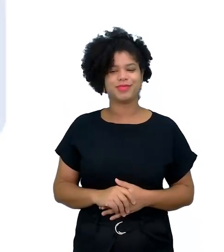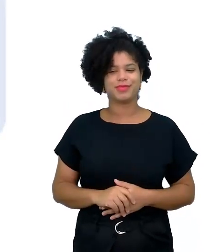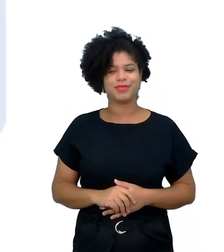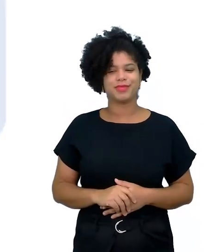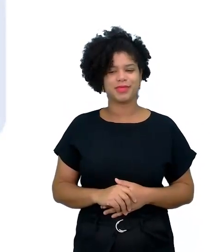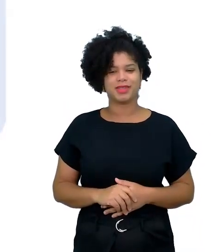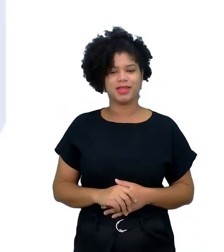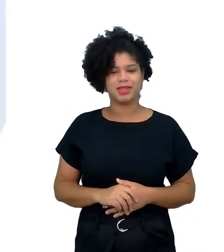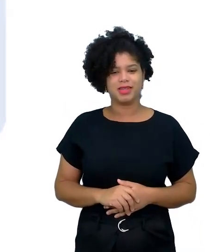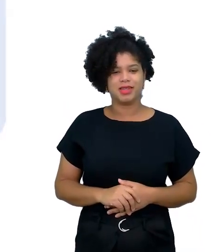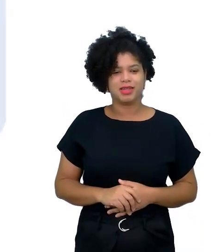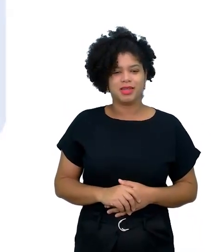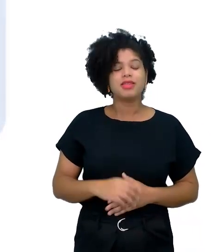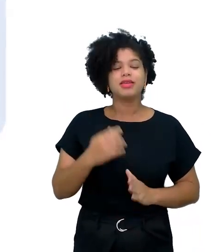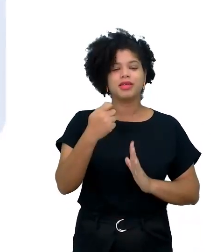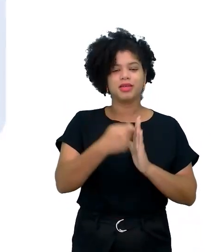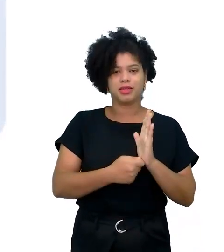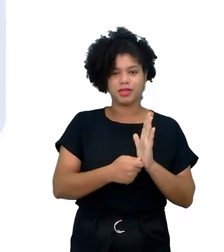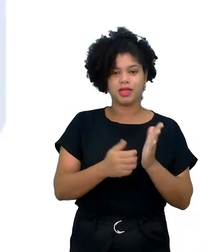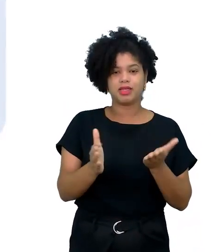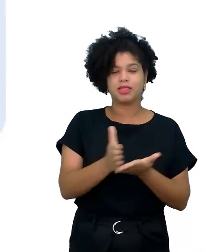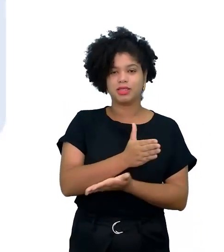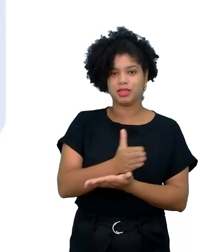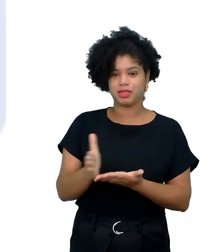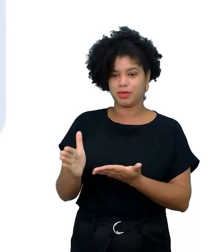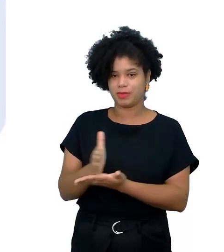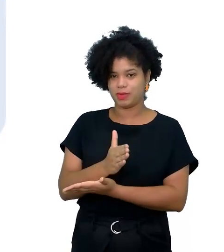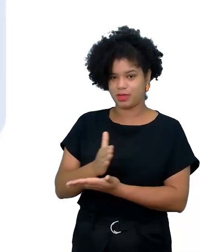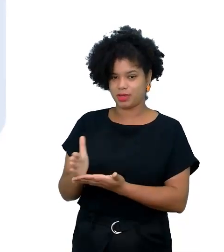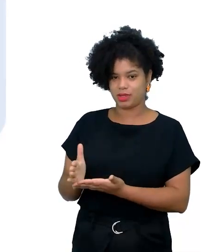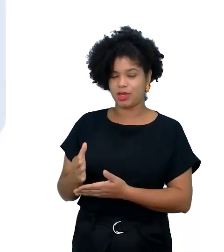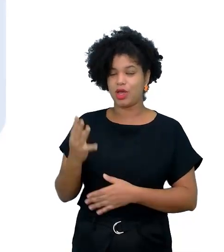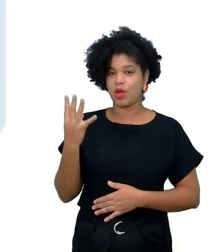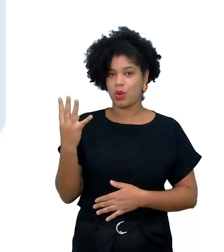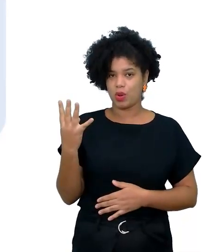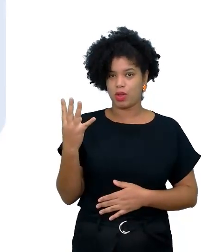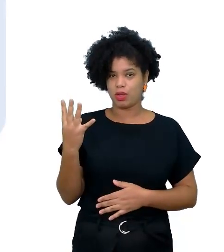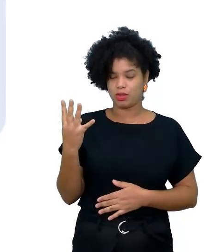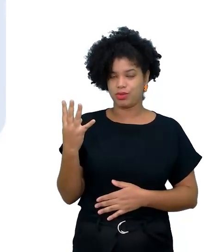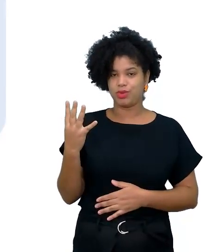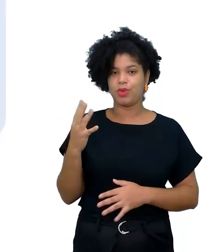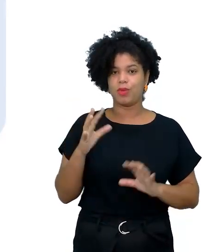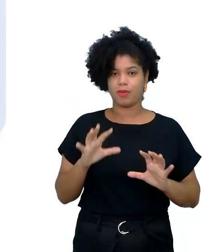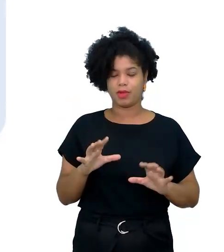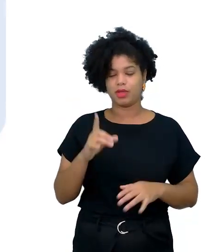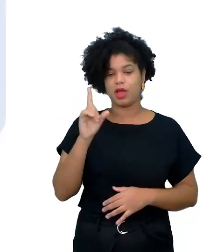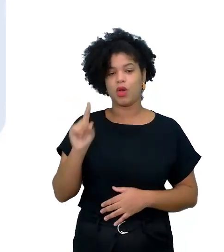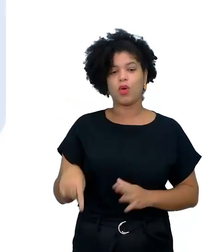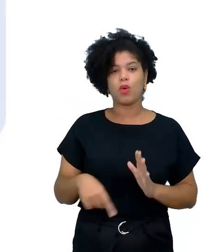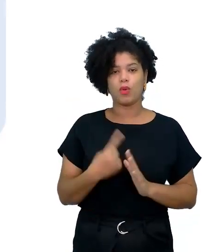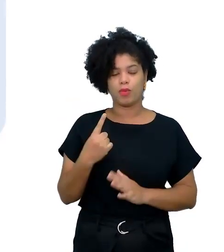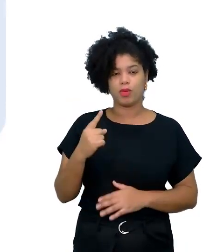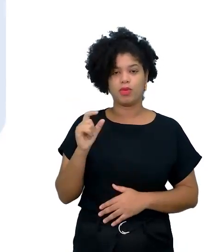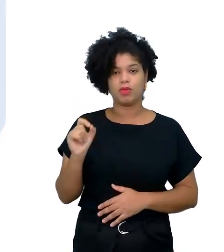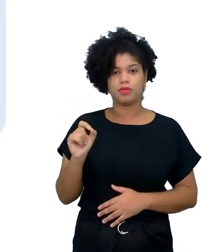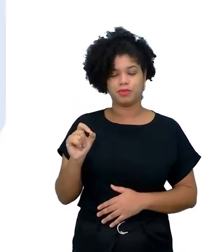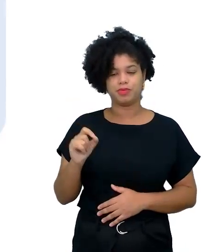A nossa agenda está dividida em 4 momentos aí. O primeiro